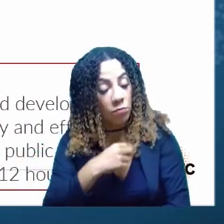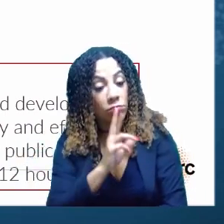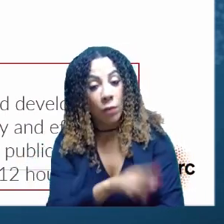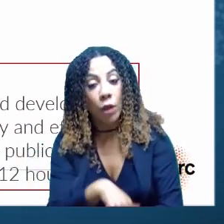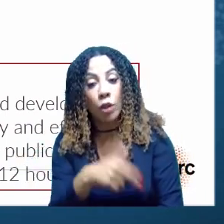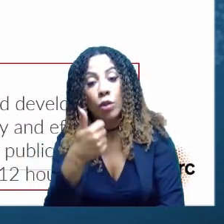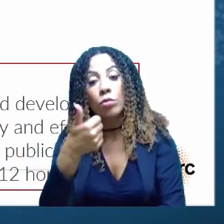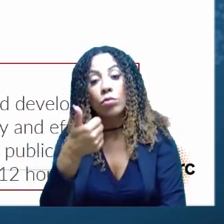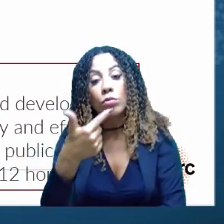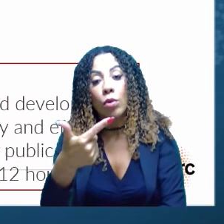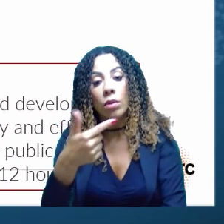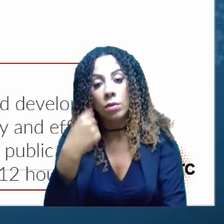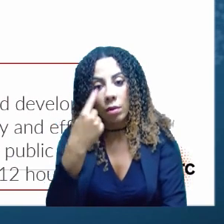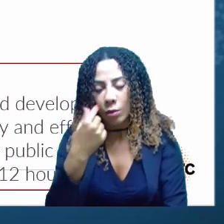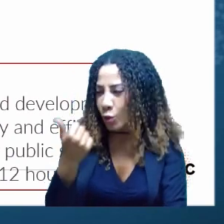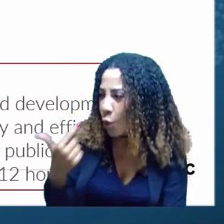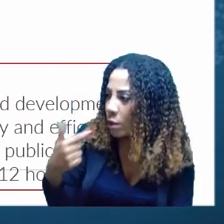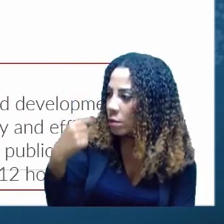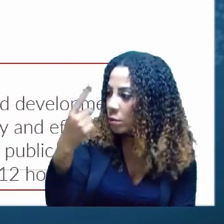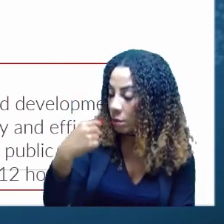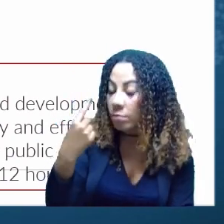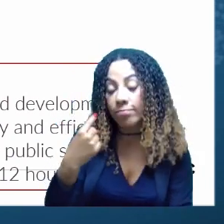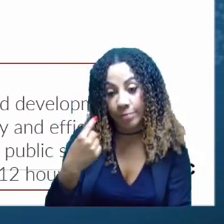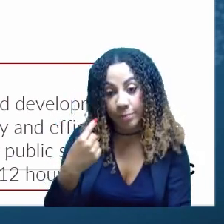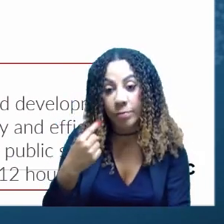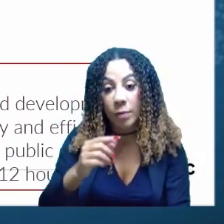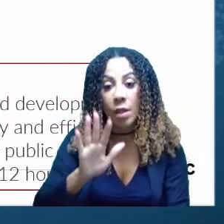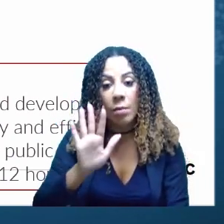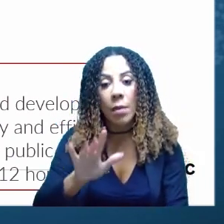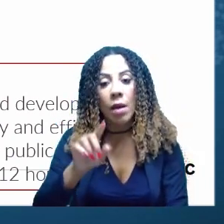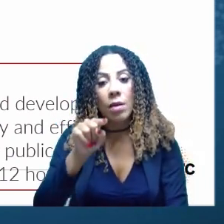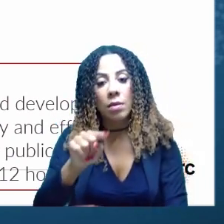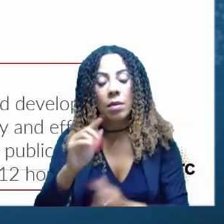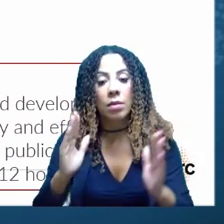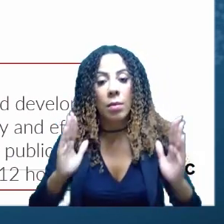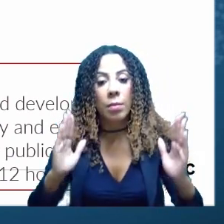mas nesse período, a pandemia